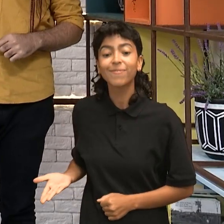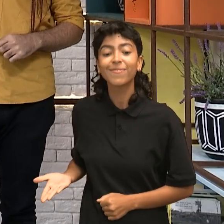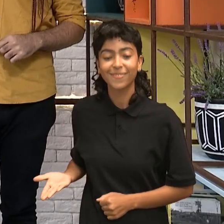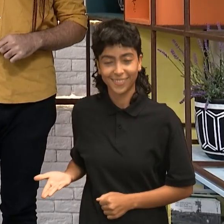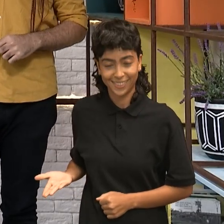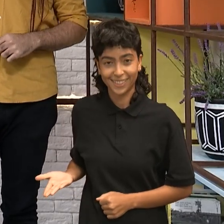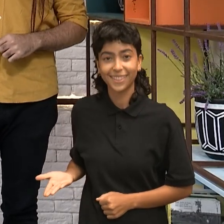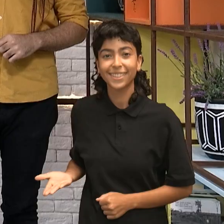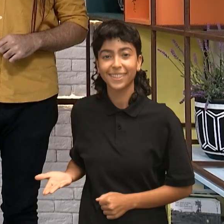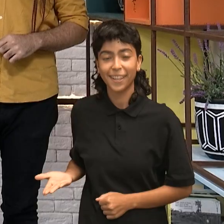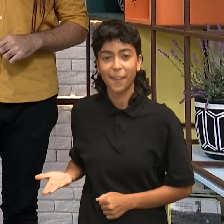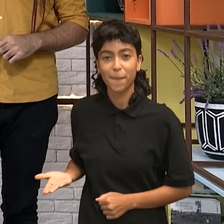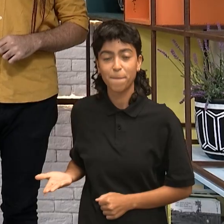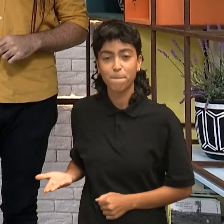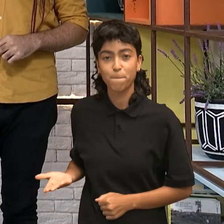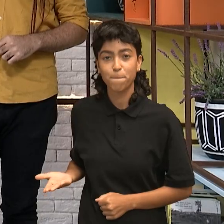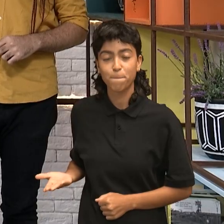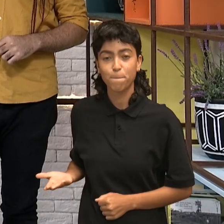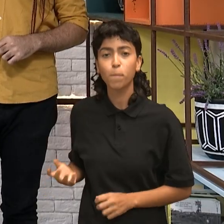sua tela, o